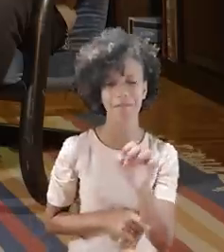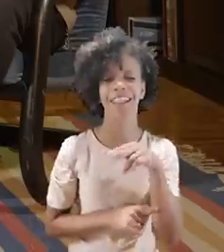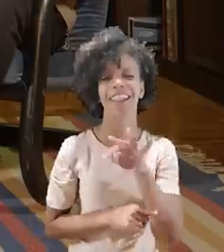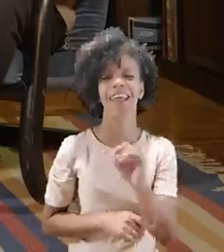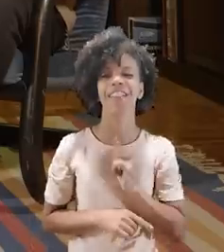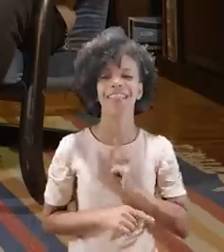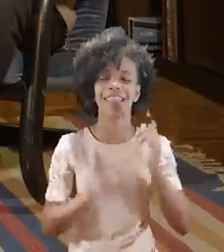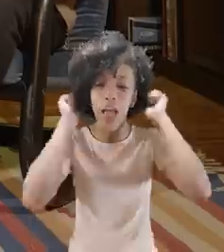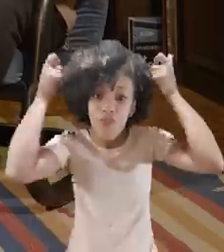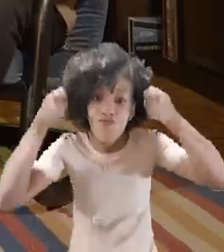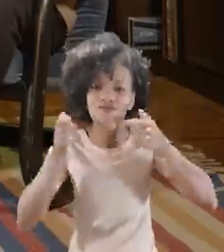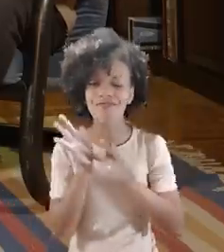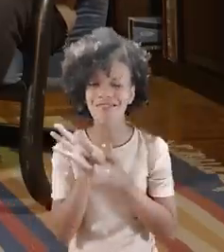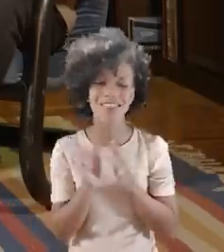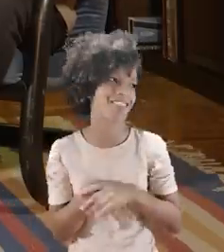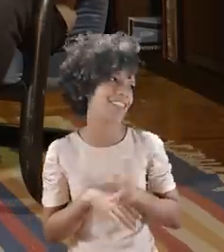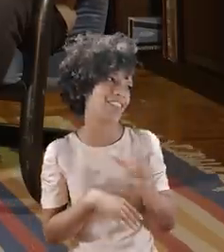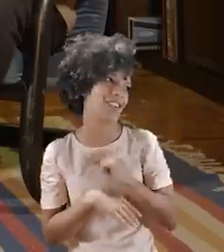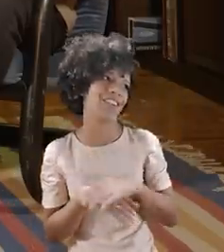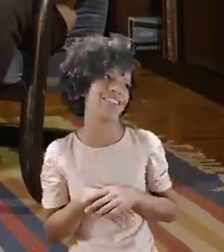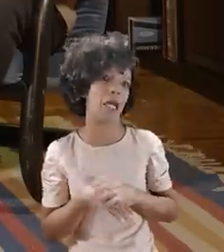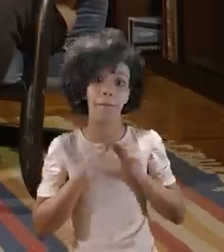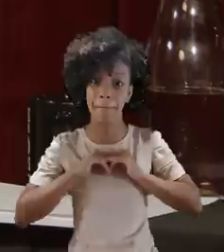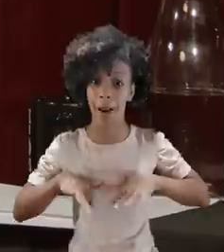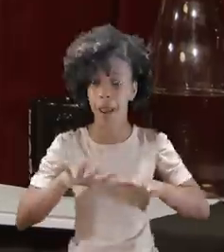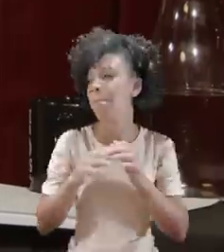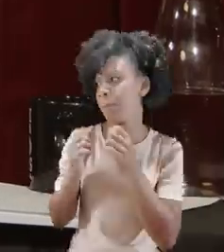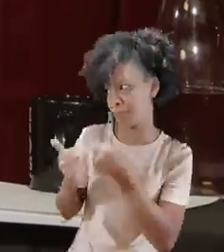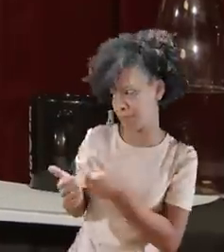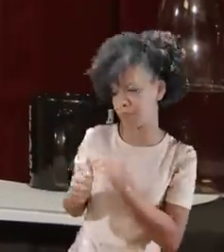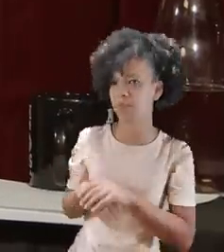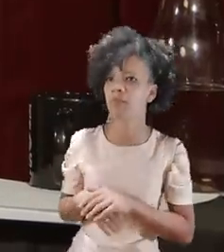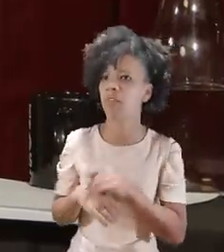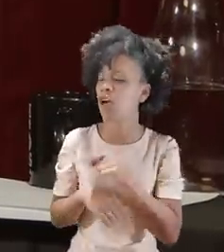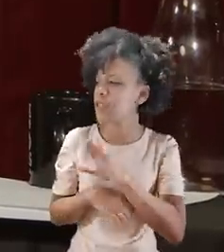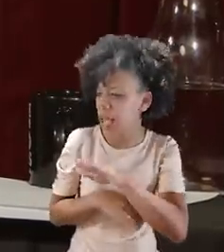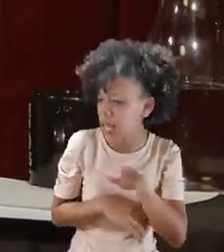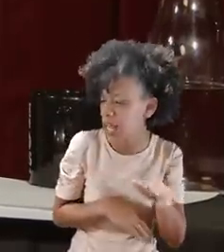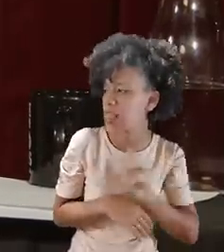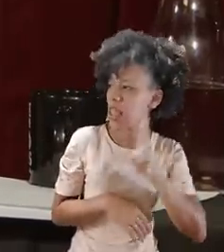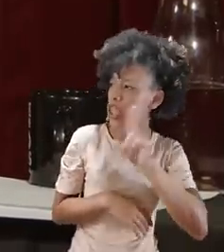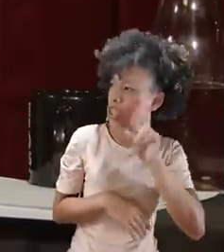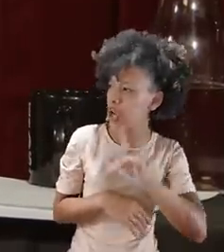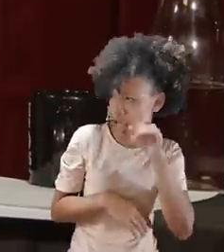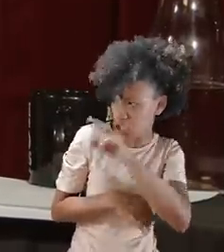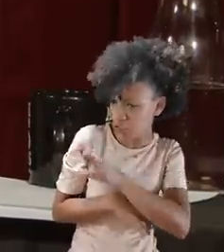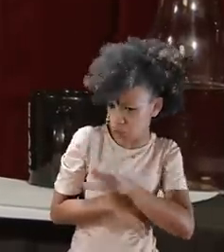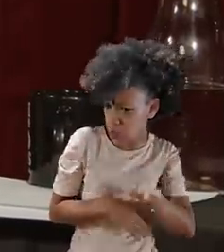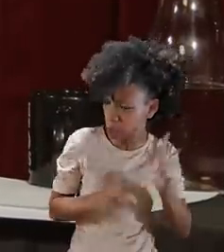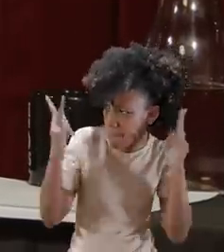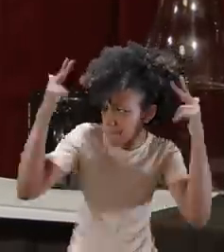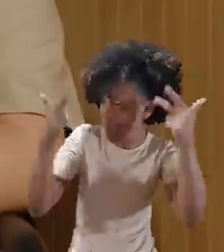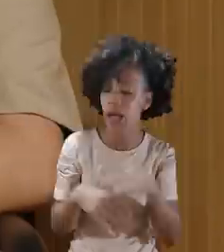tem implante a agora outros nossa voz não se corte o rolo em prótese tá eu falo de criança que você tem história é difícil cortar